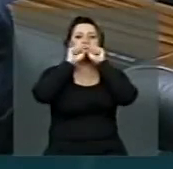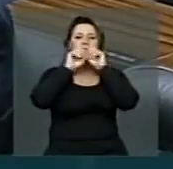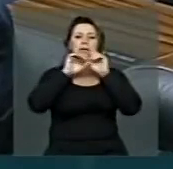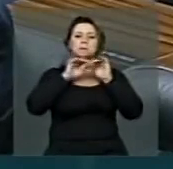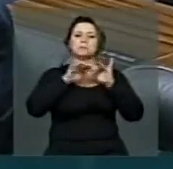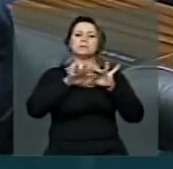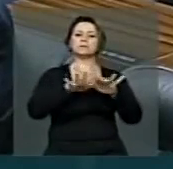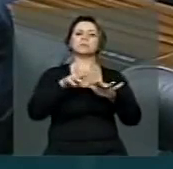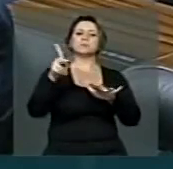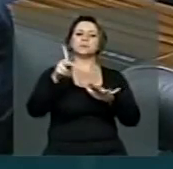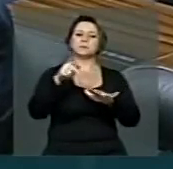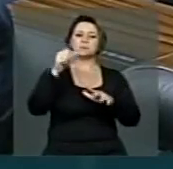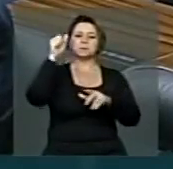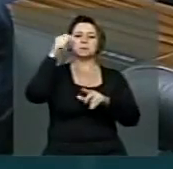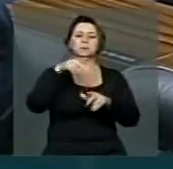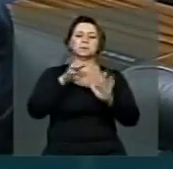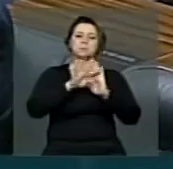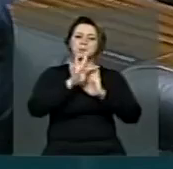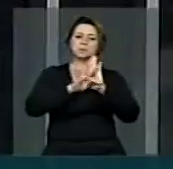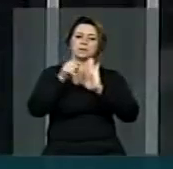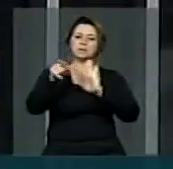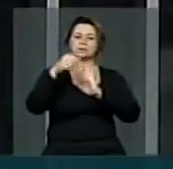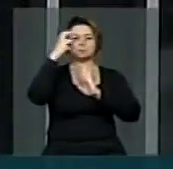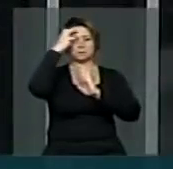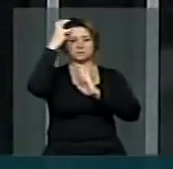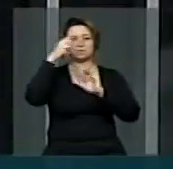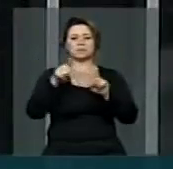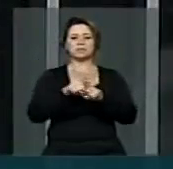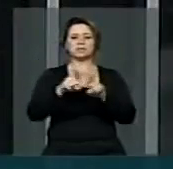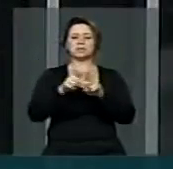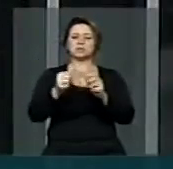texto com as luzes de sua inteligência. Deputado